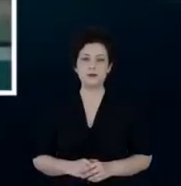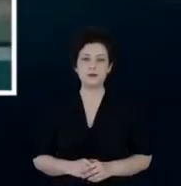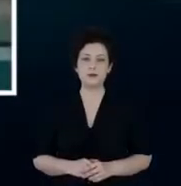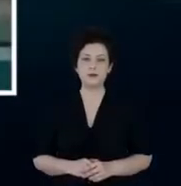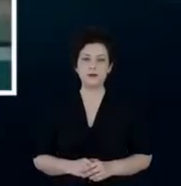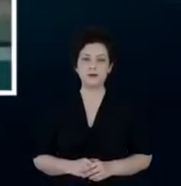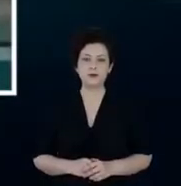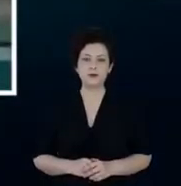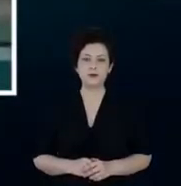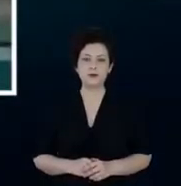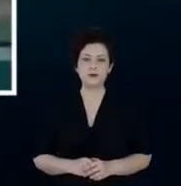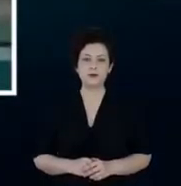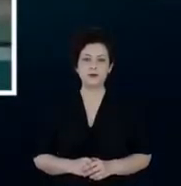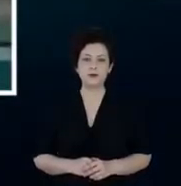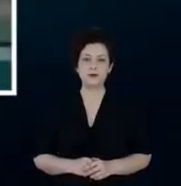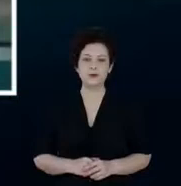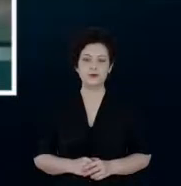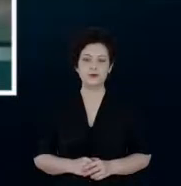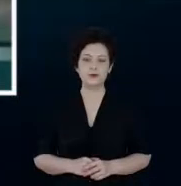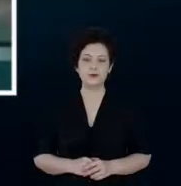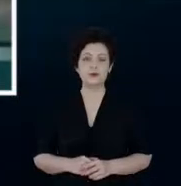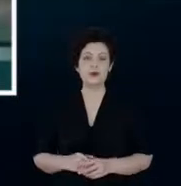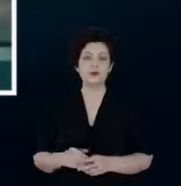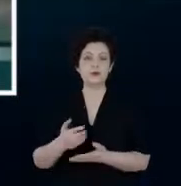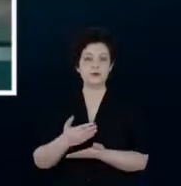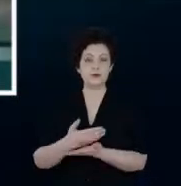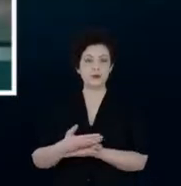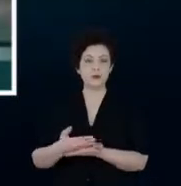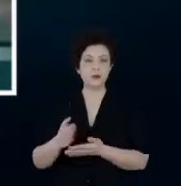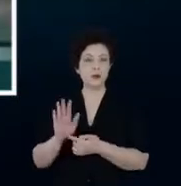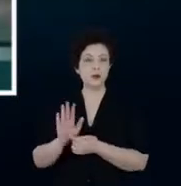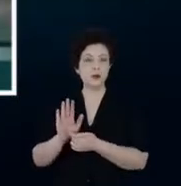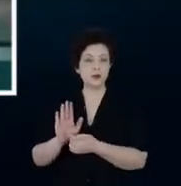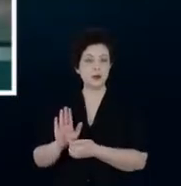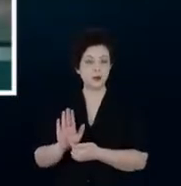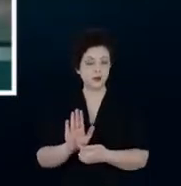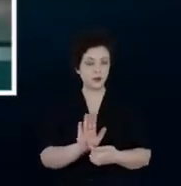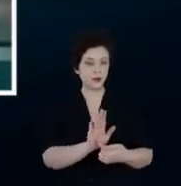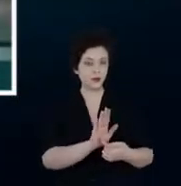E é uma boa pergunta. Eu vou começar a apresentá-las